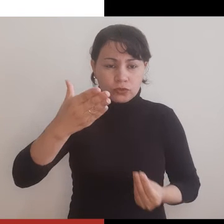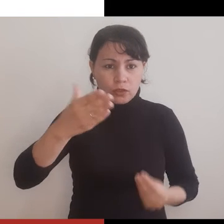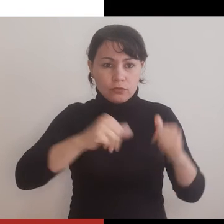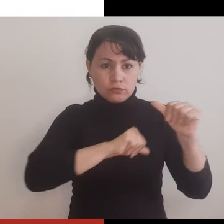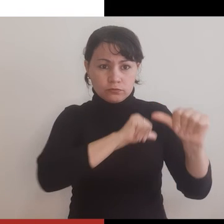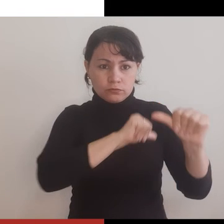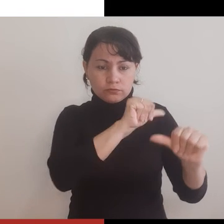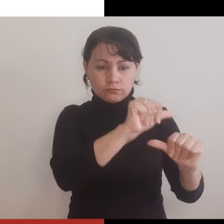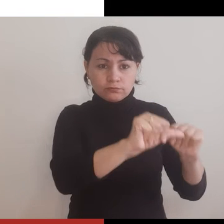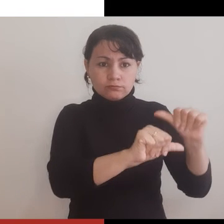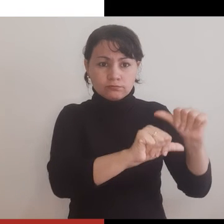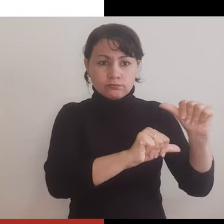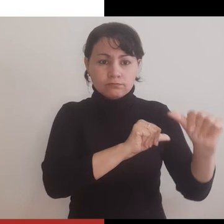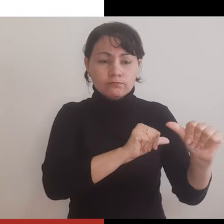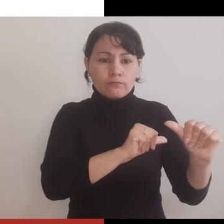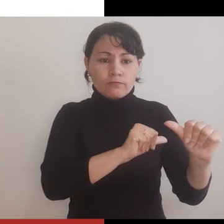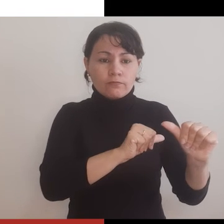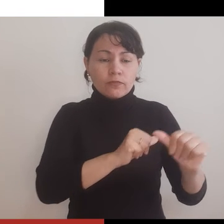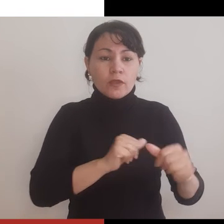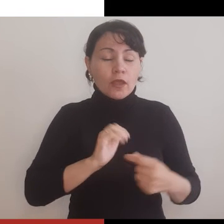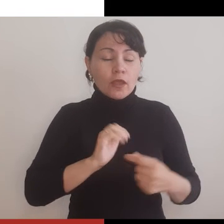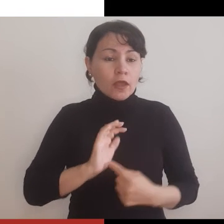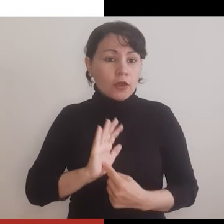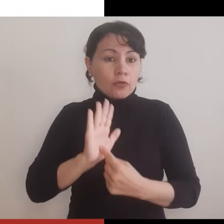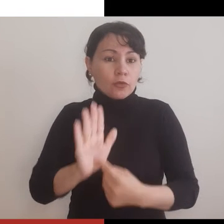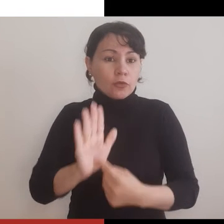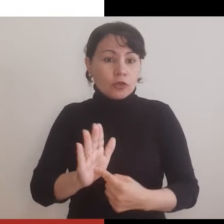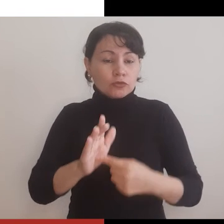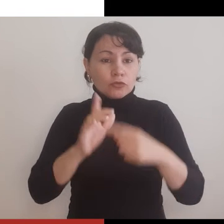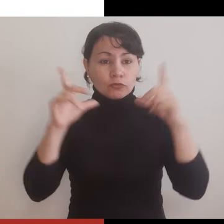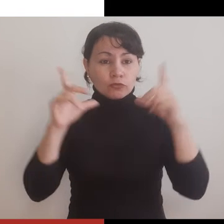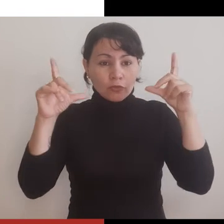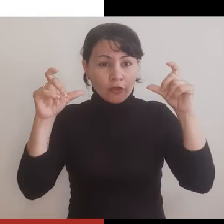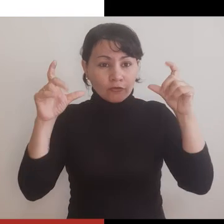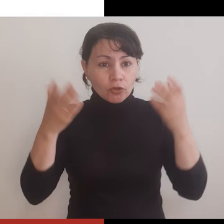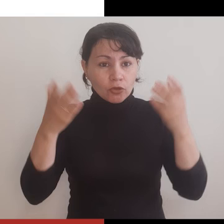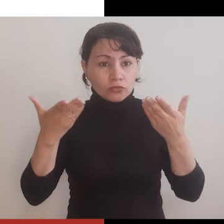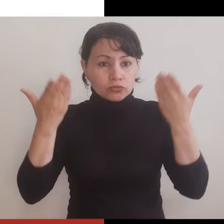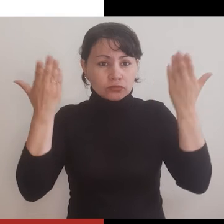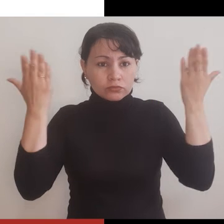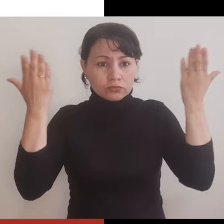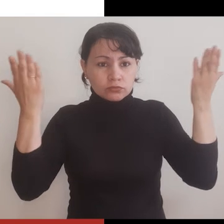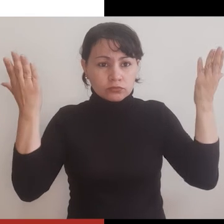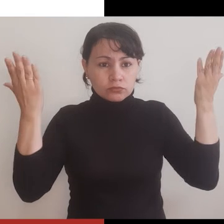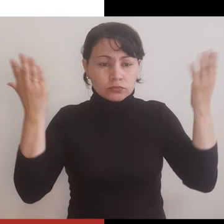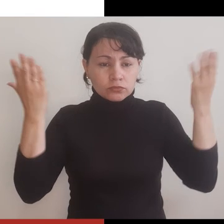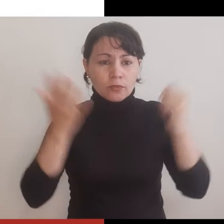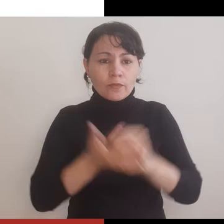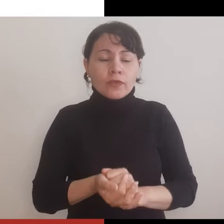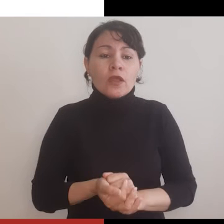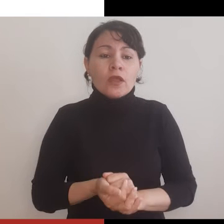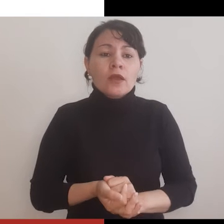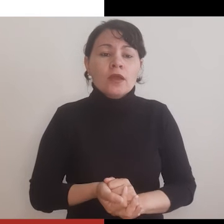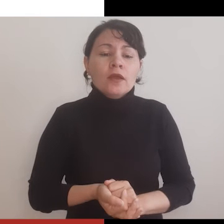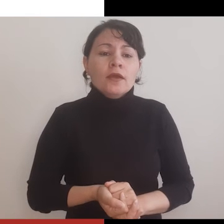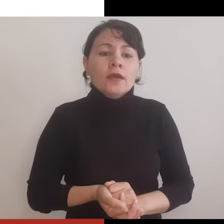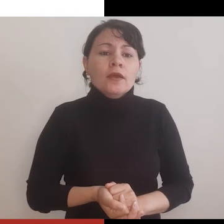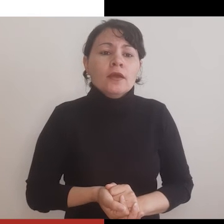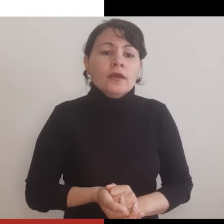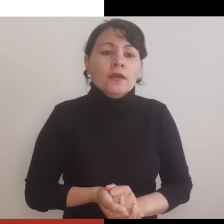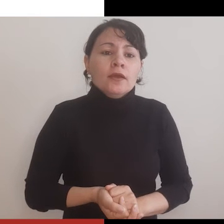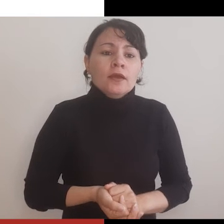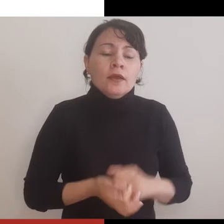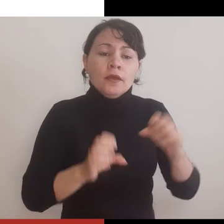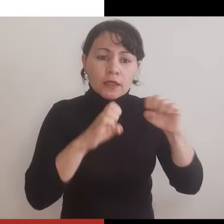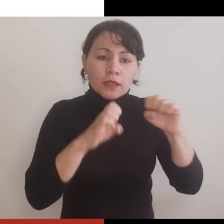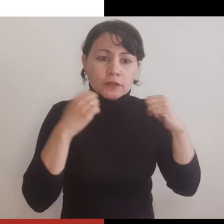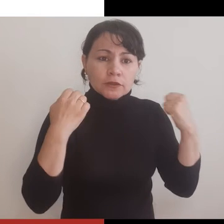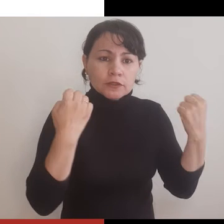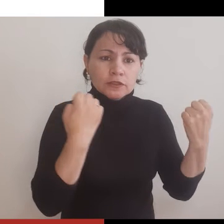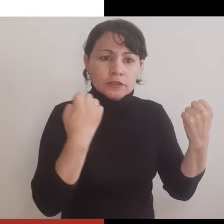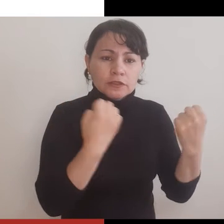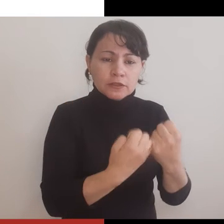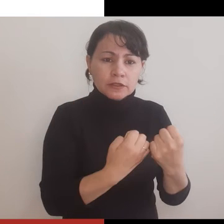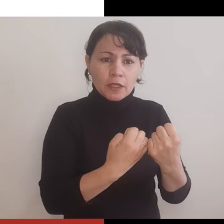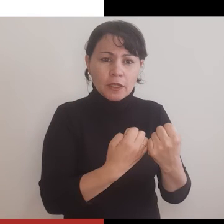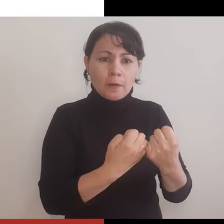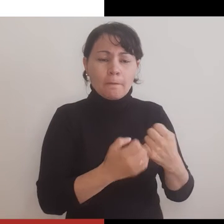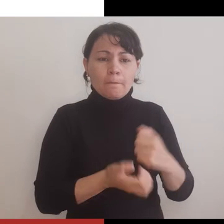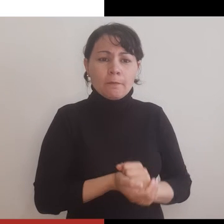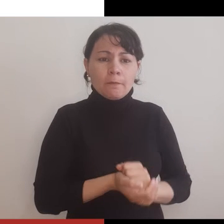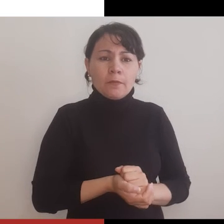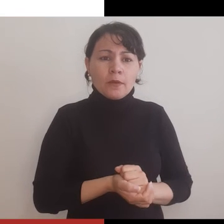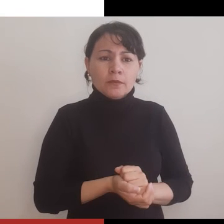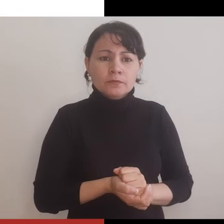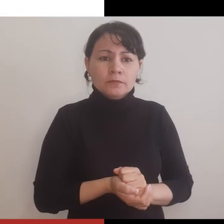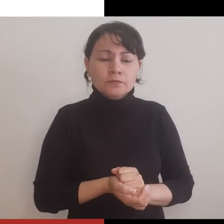E aqui eu trago uma foto da ECMO, né, que é o sistema de oxigenação por membrana